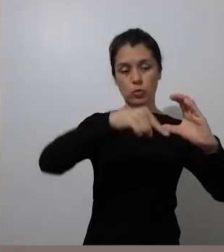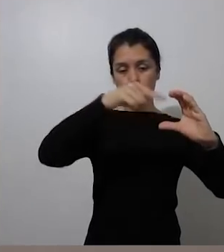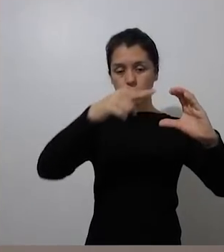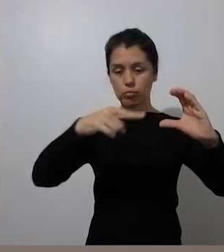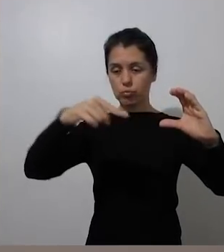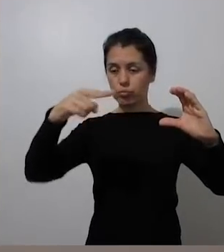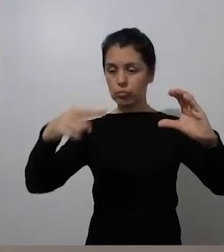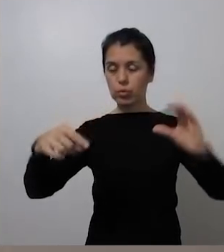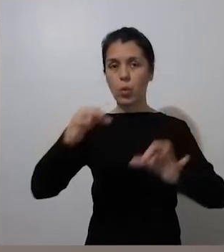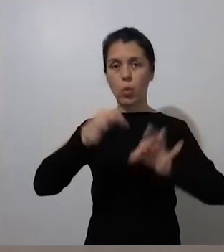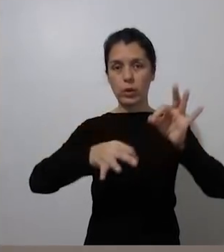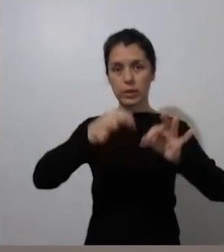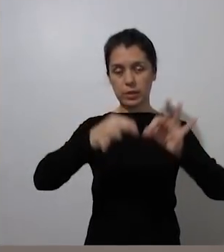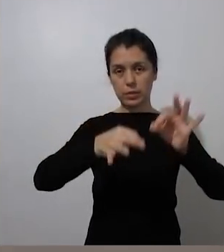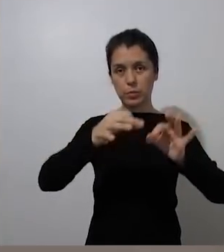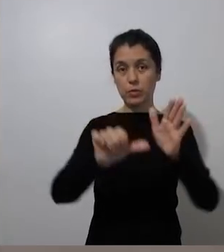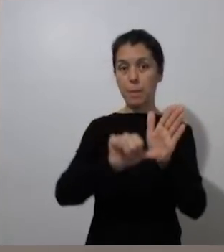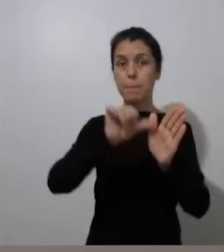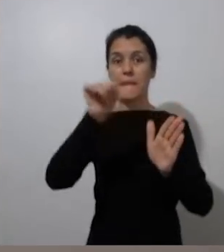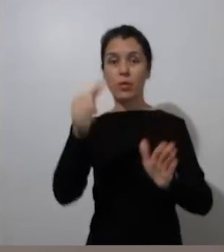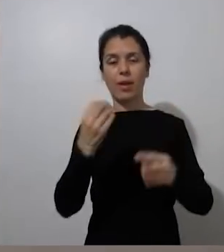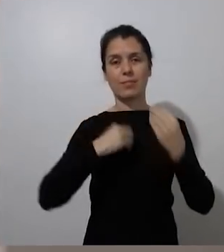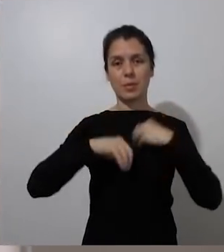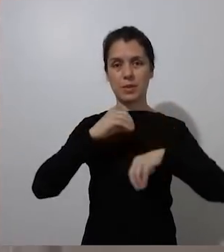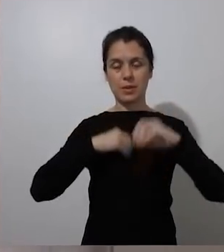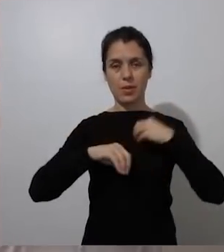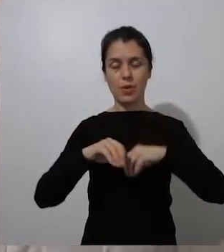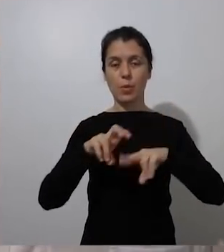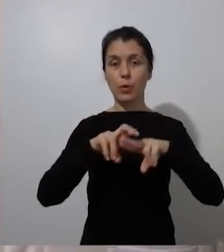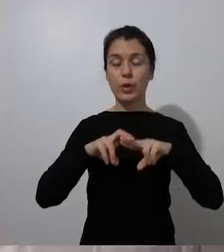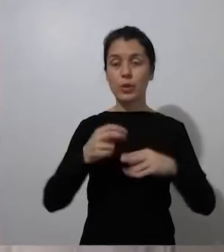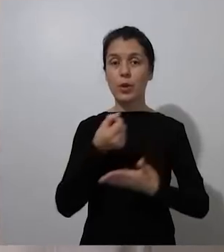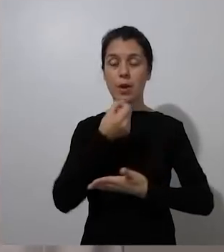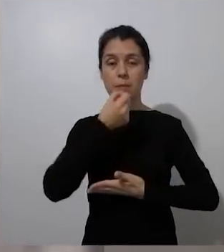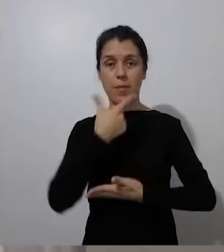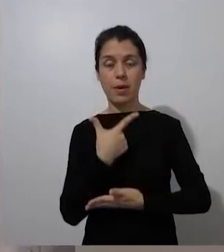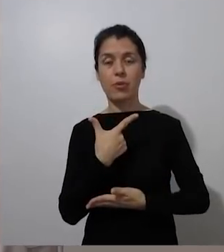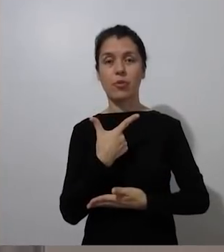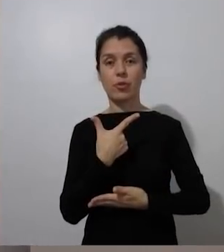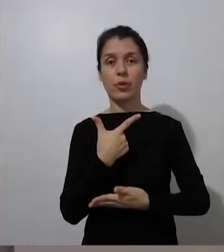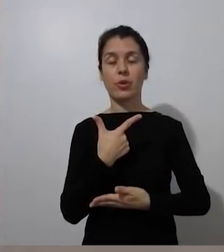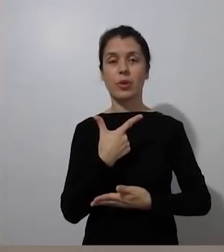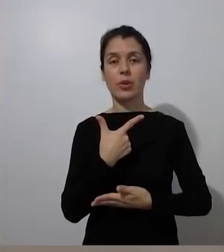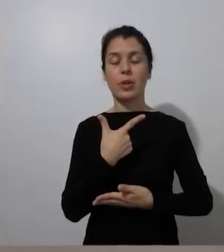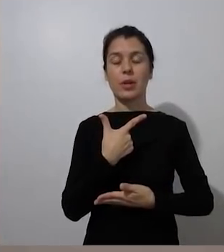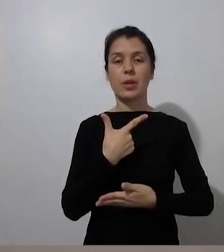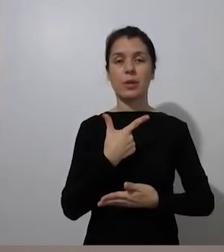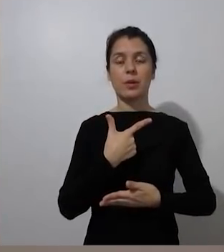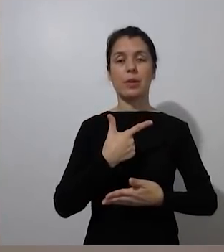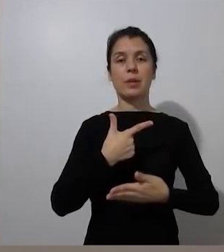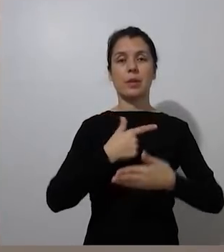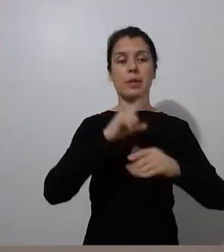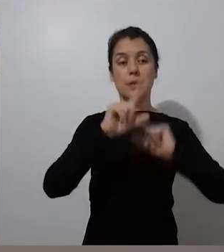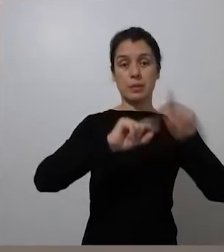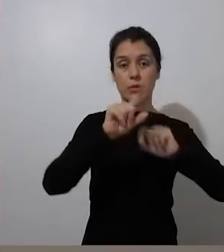mais tempo se acoplando aos receptores. Por isso que você vai melhorar da depressão. E por isso que esses remédios, inibidores